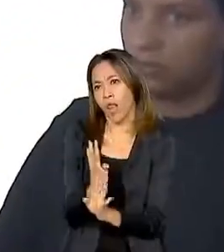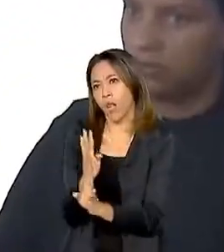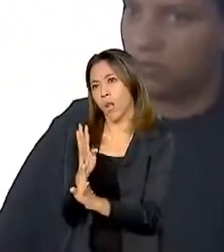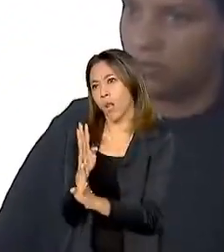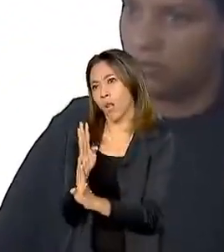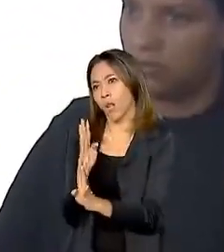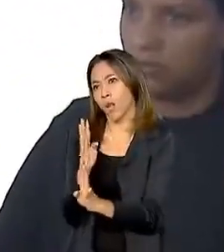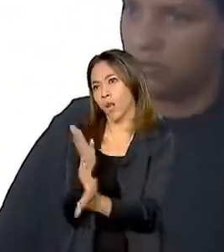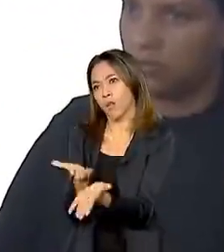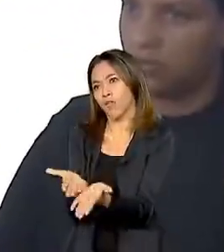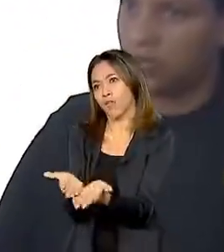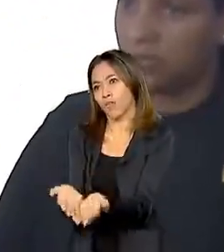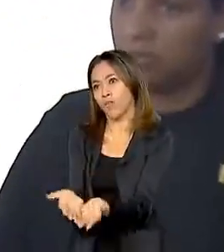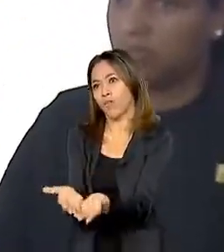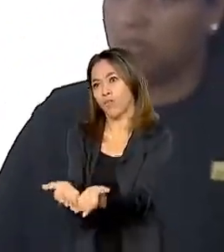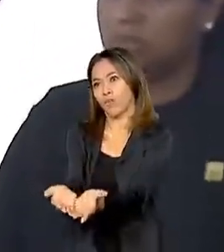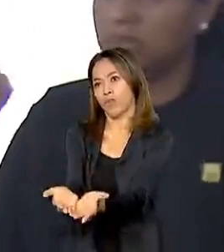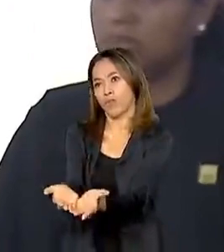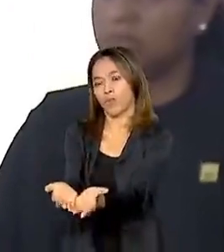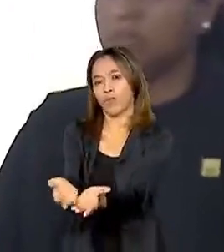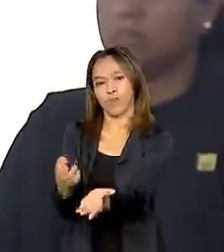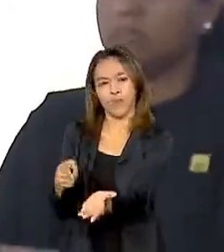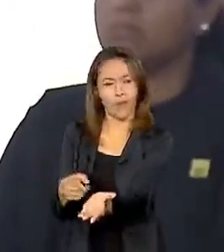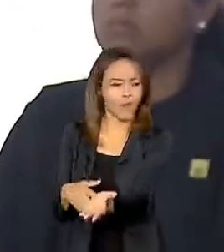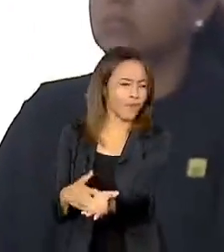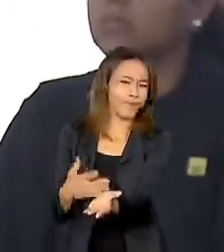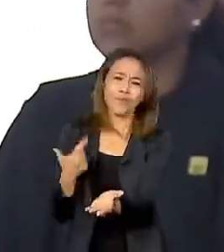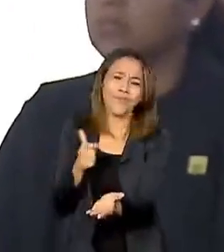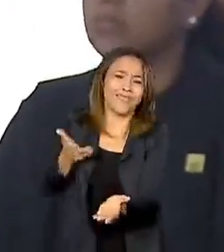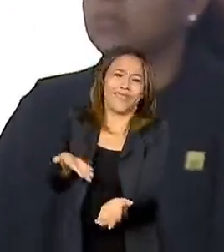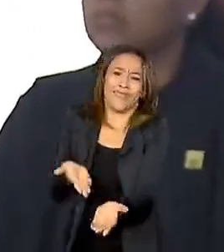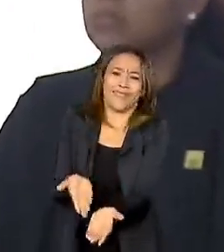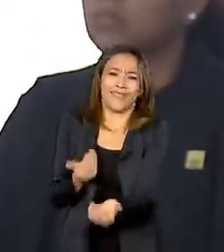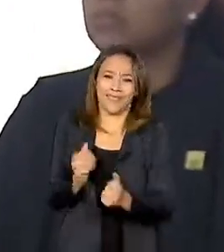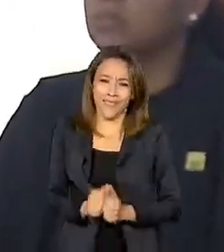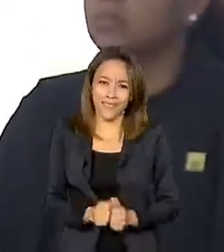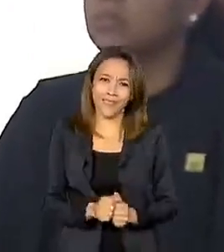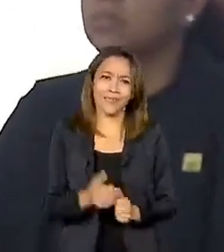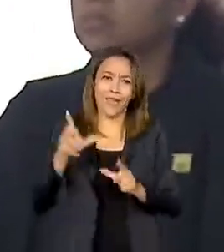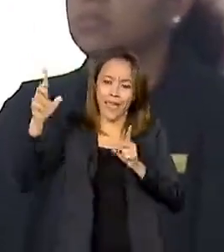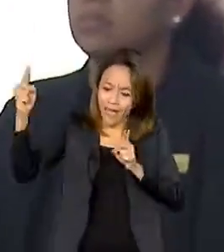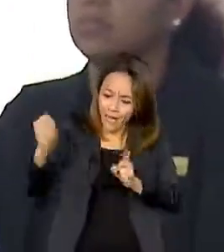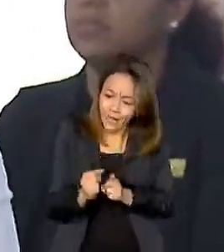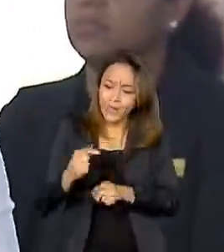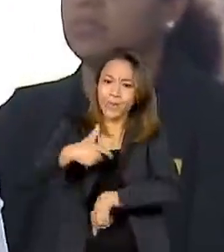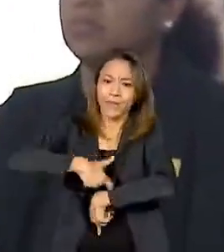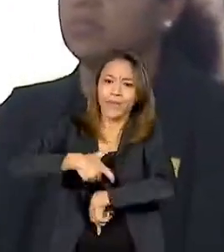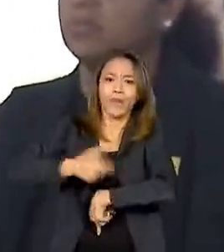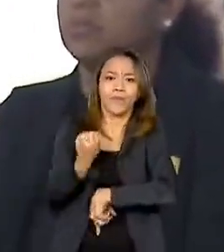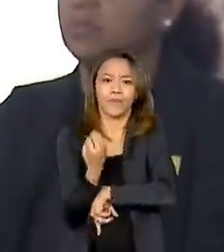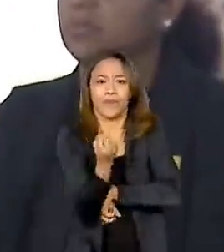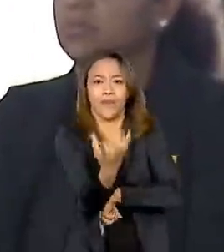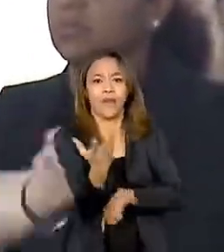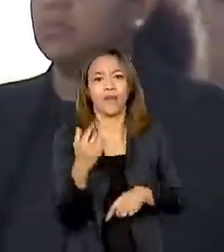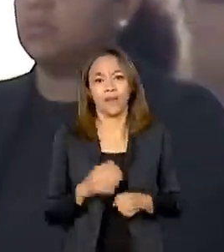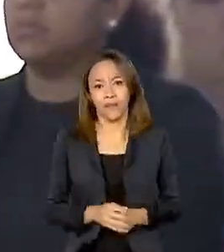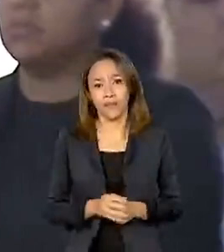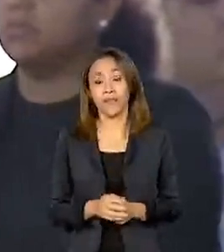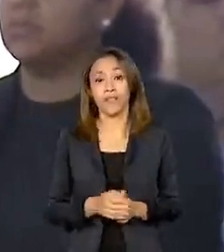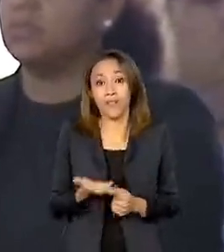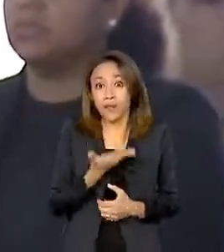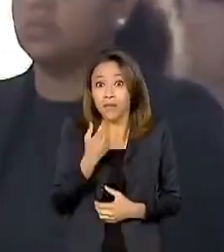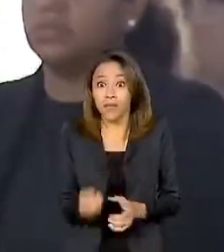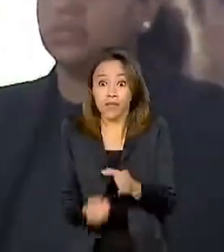balsa. Imagina o que, que isso vai representar. O ganho de tempo de viagem, o ganho de produtividade, a quantidade de